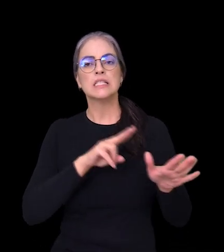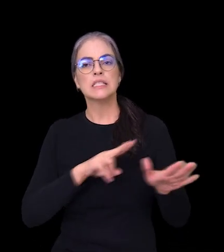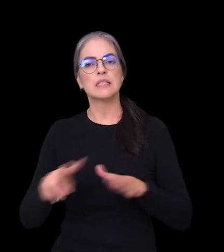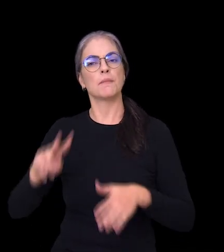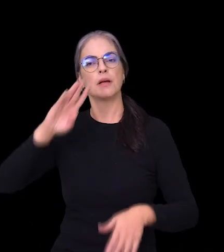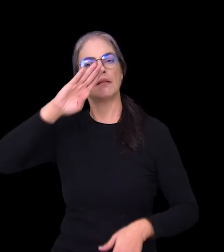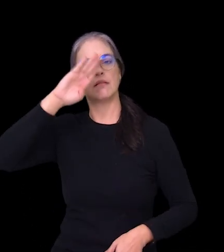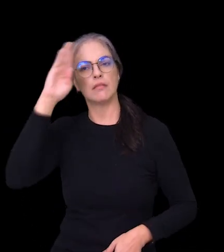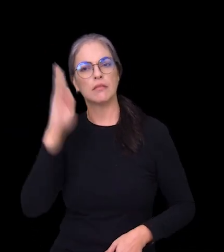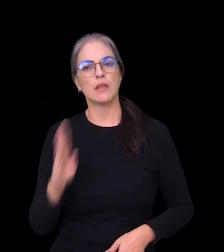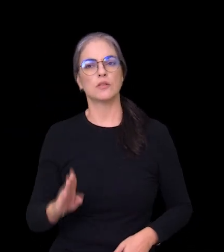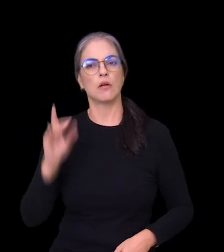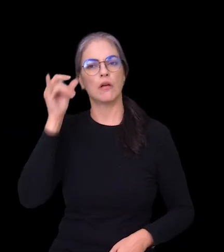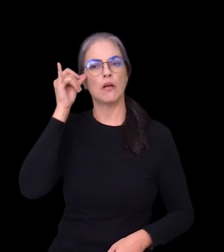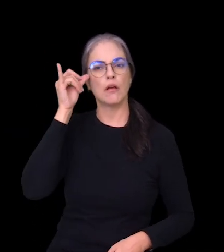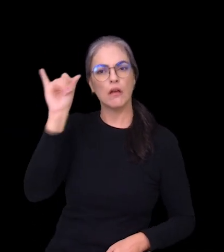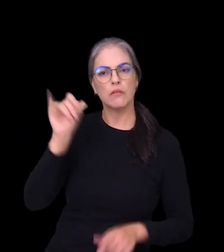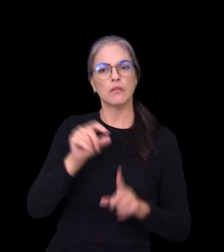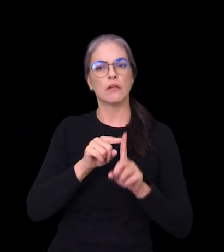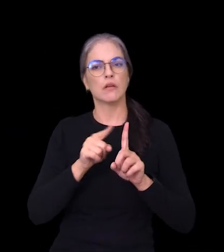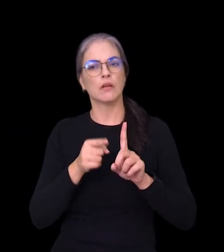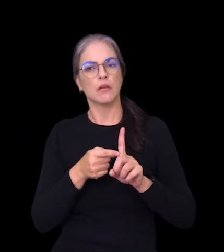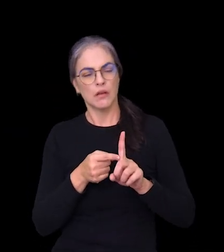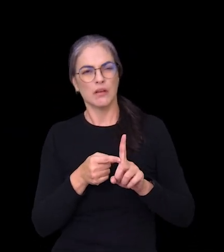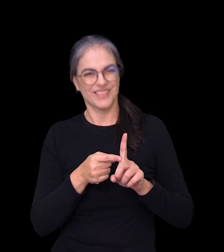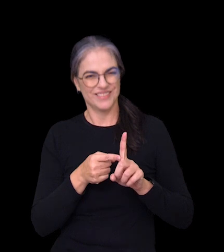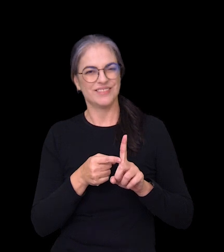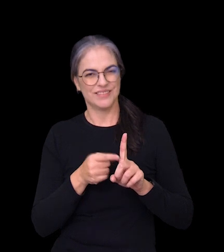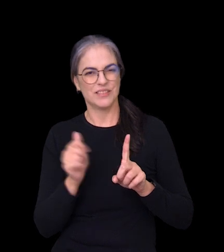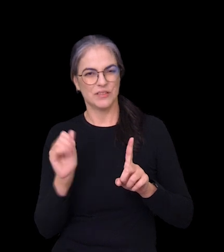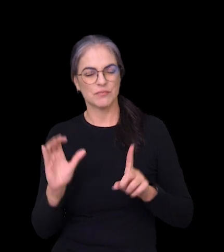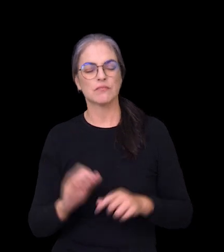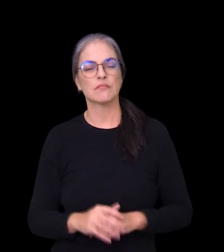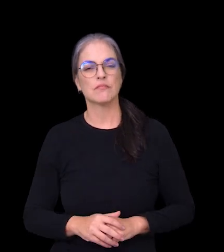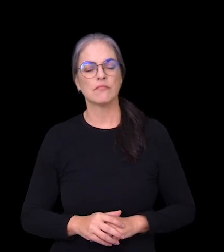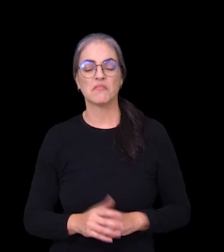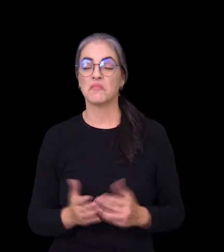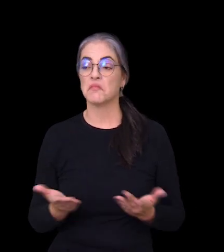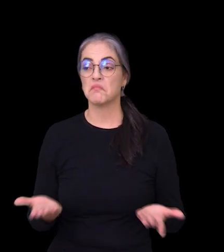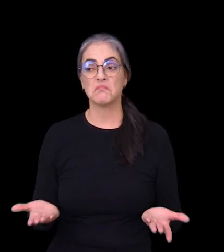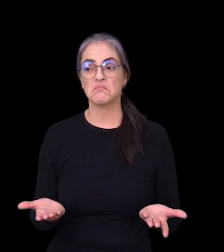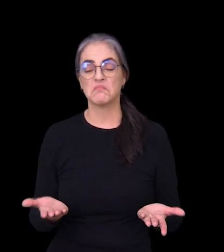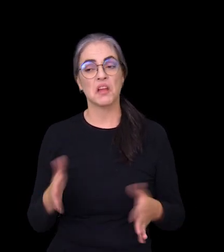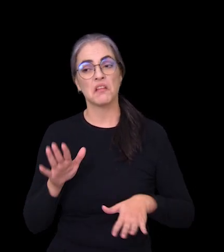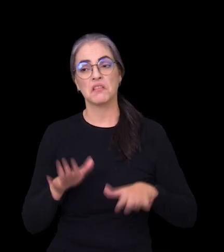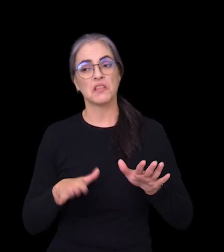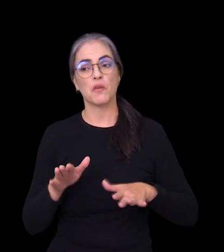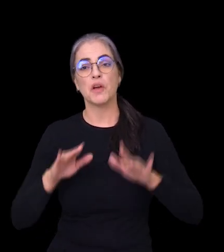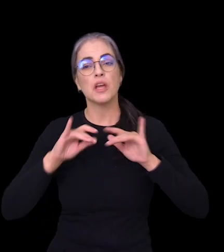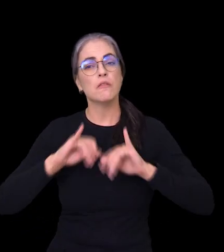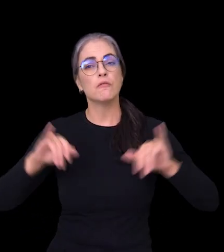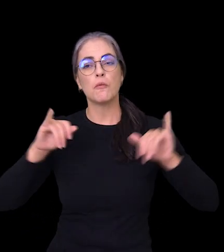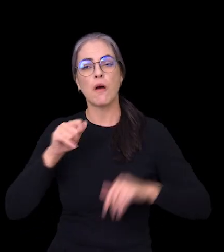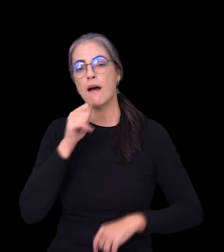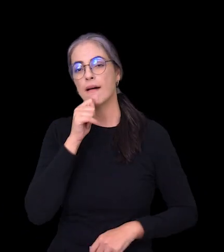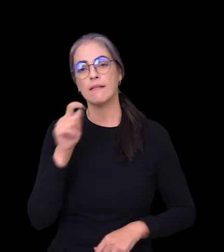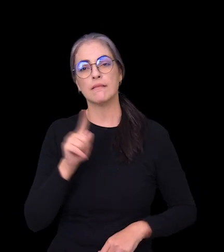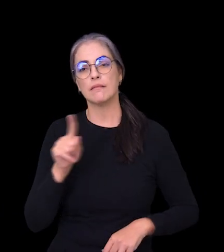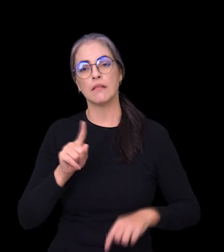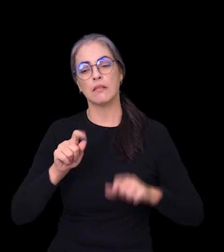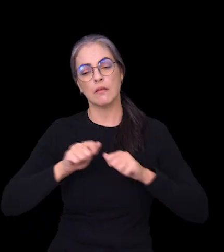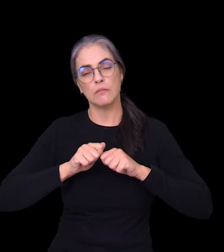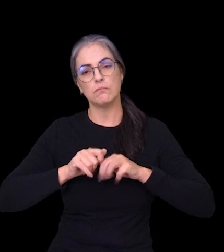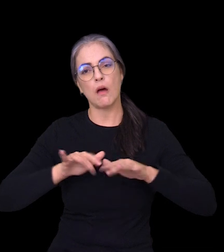Precoce. Será que essa comunicação, as políticas públicas não estão chegando na ponta, ou seja, nos municípios, nas